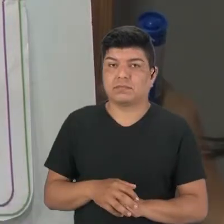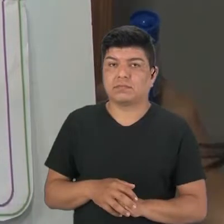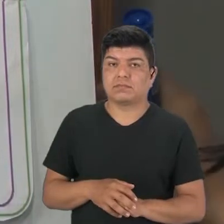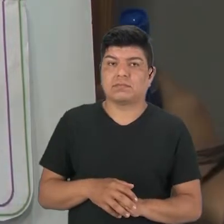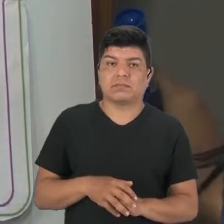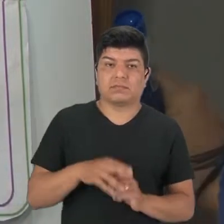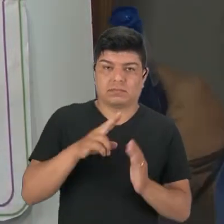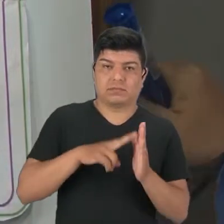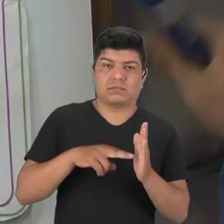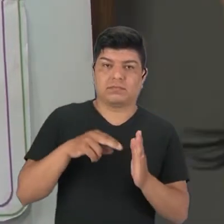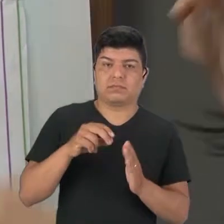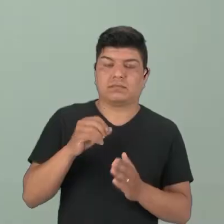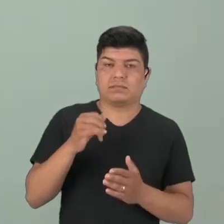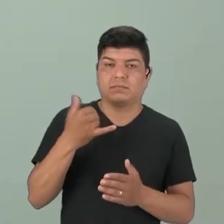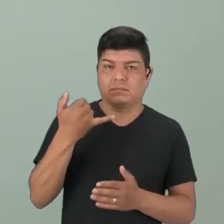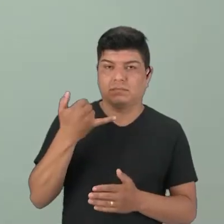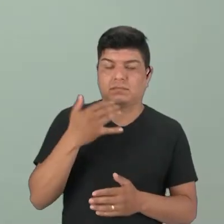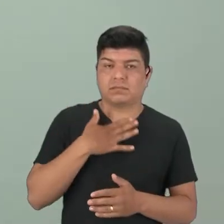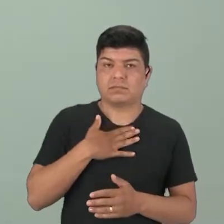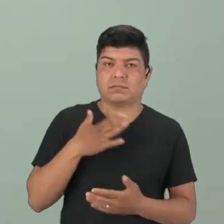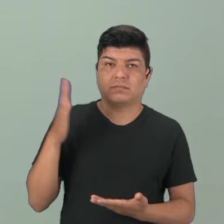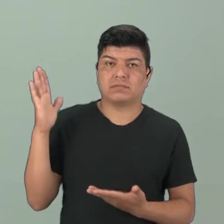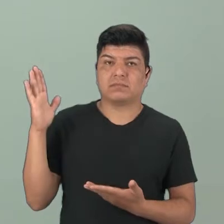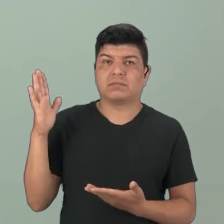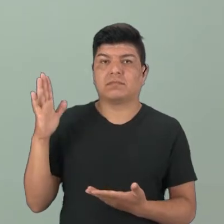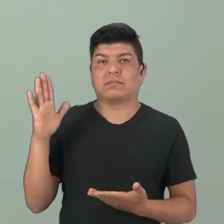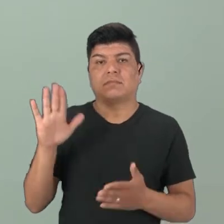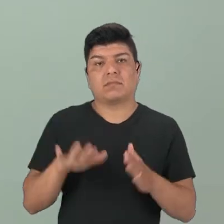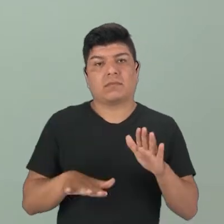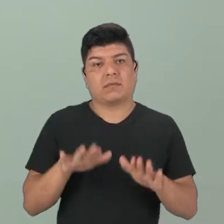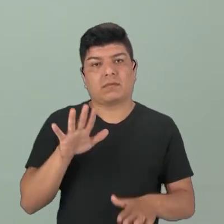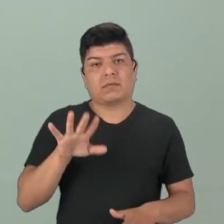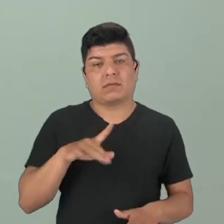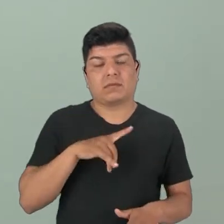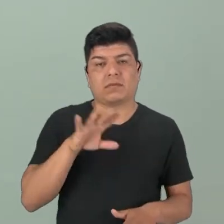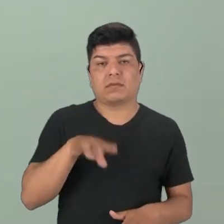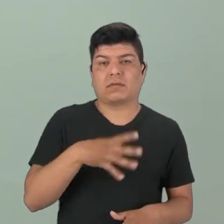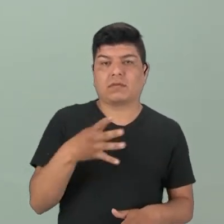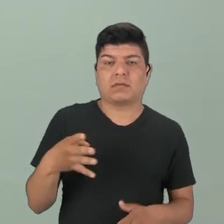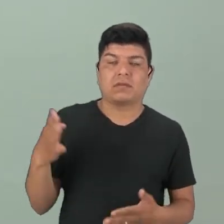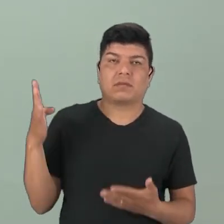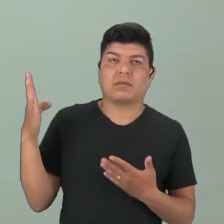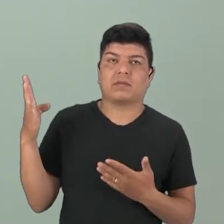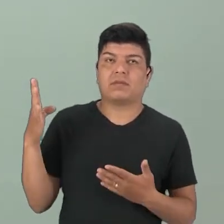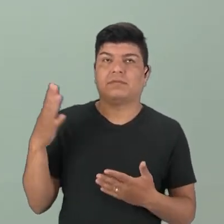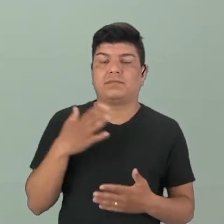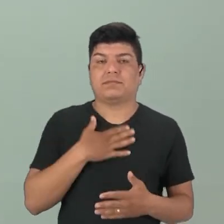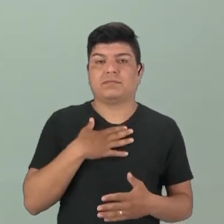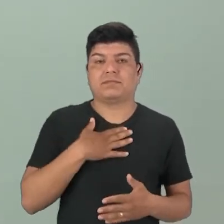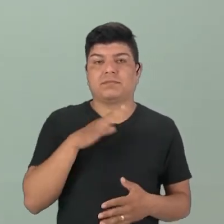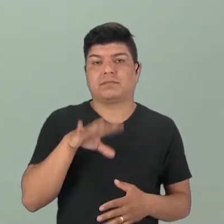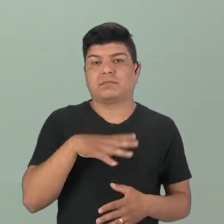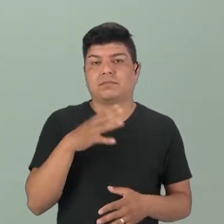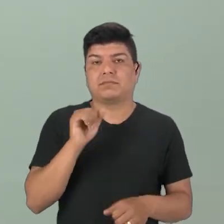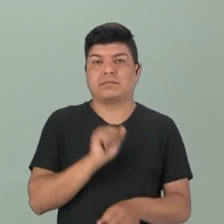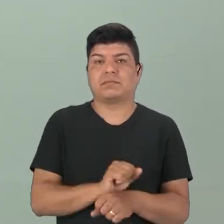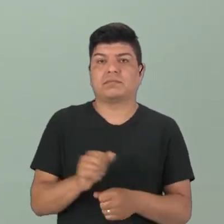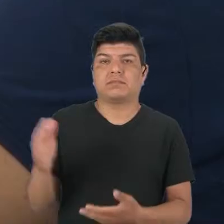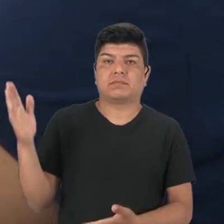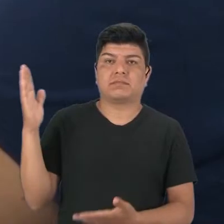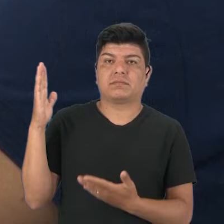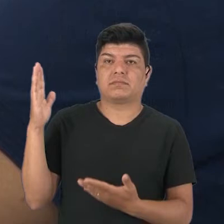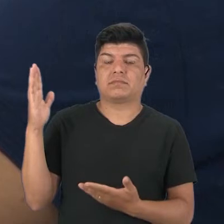meu pincel, que muitas vezes tem gráficos assim, não é o caso desse. Vamos supor que meu gráfico tenha parado bem aqui, olha